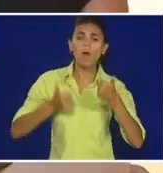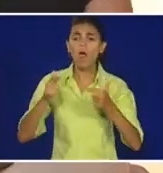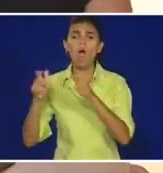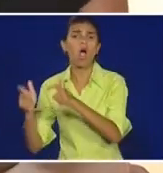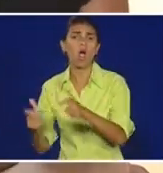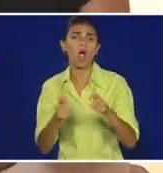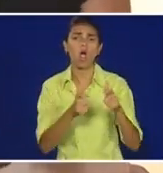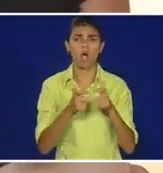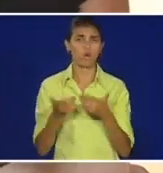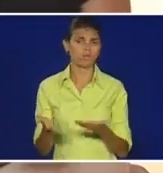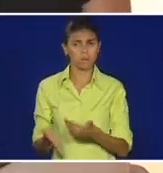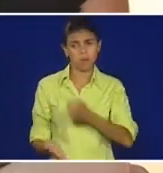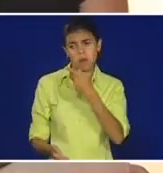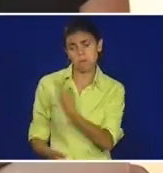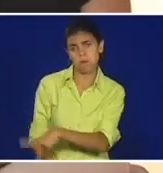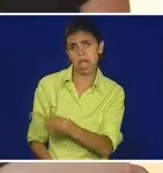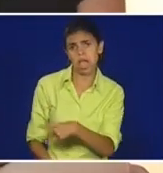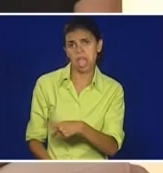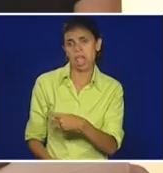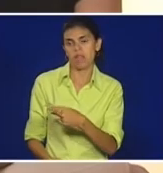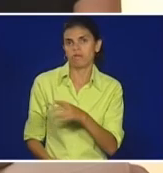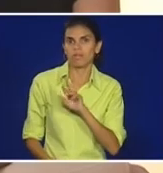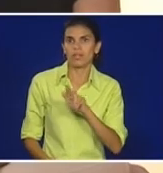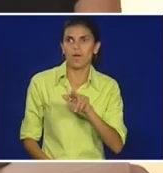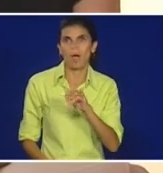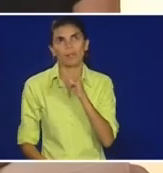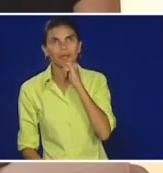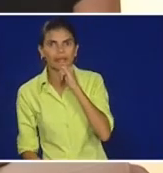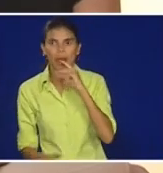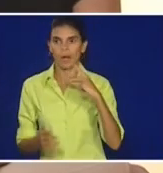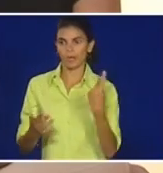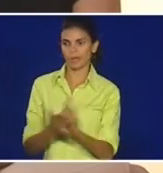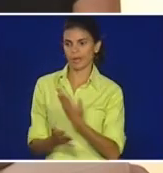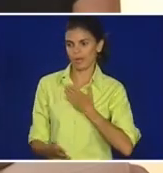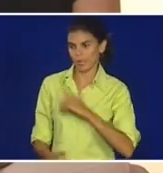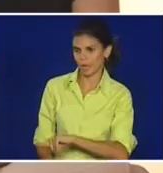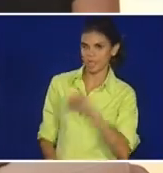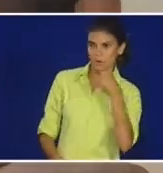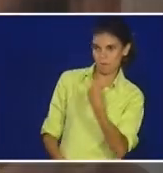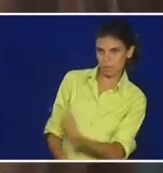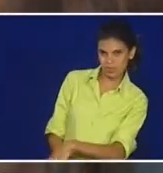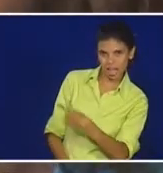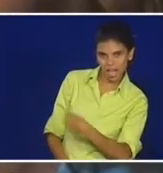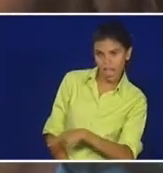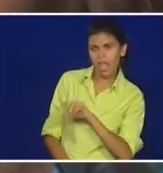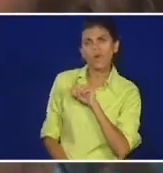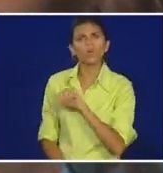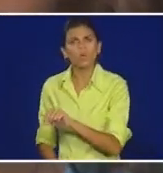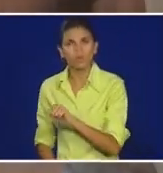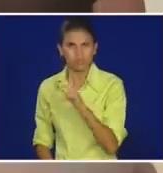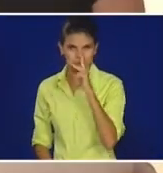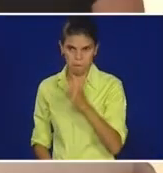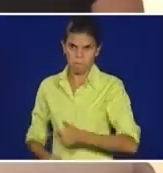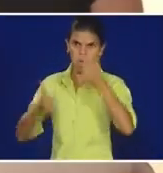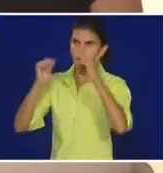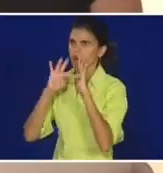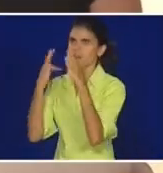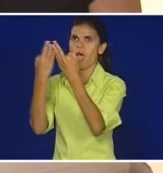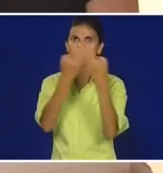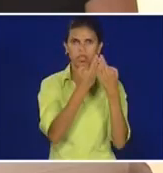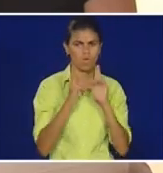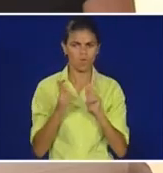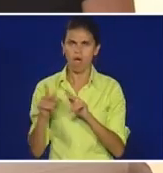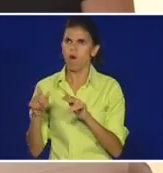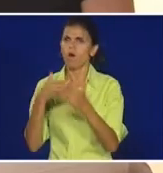Né? A gente não quer dizer que porque a gente escolheu isso para ela, seja o melhor para todo mundo. Então, uma coisa que é